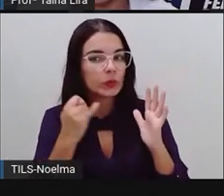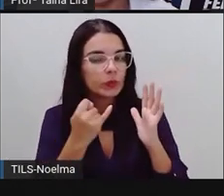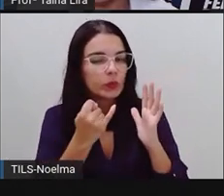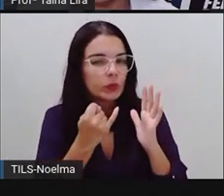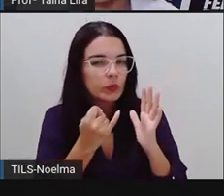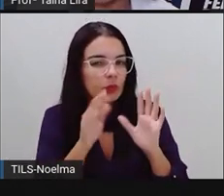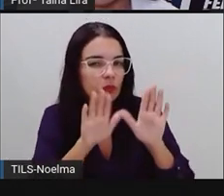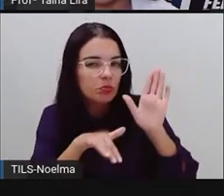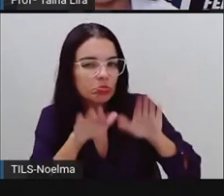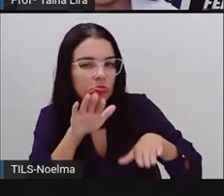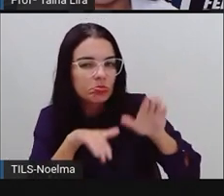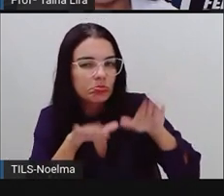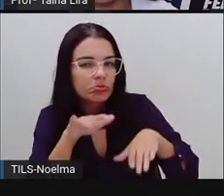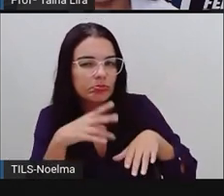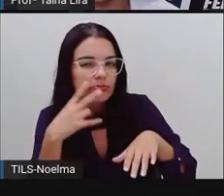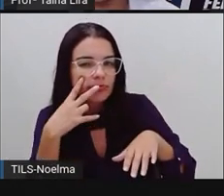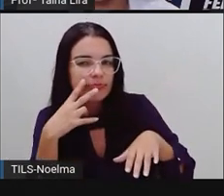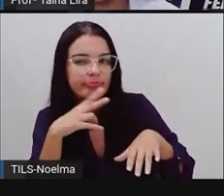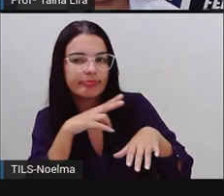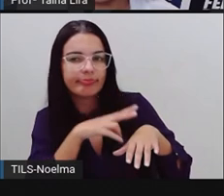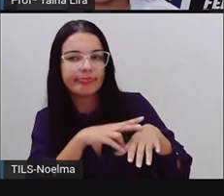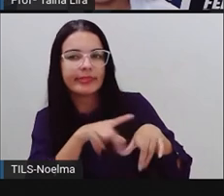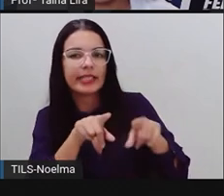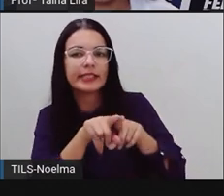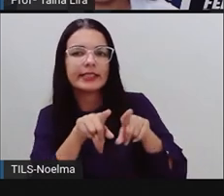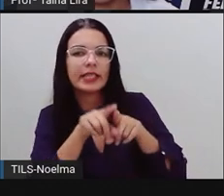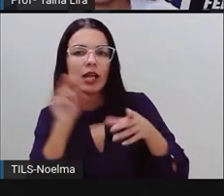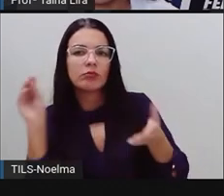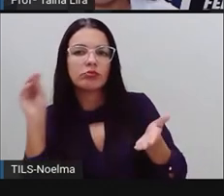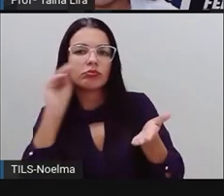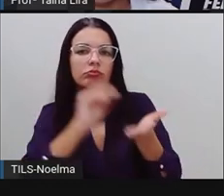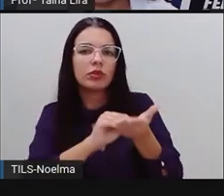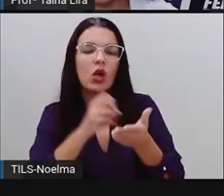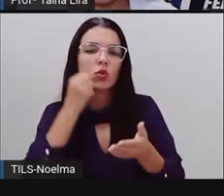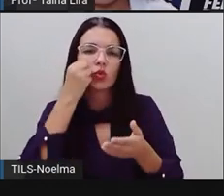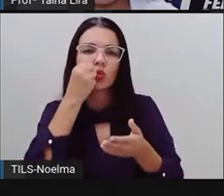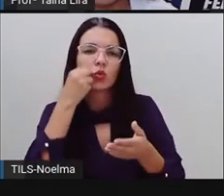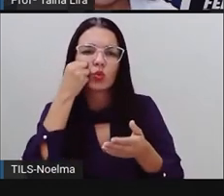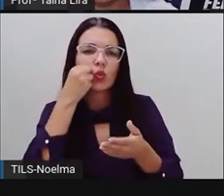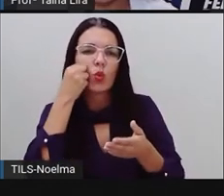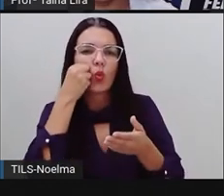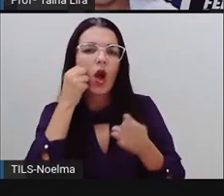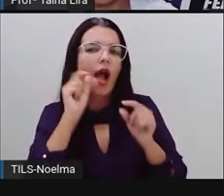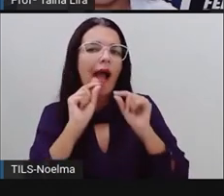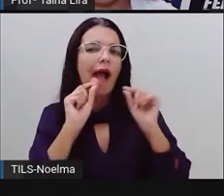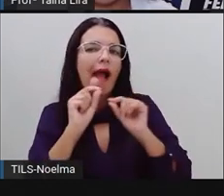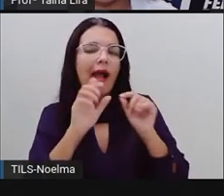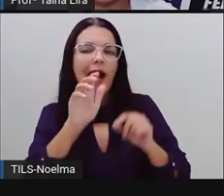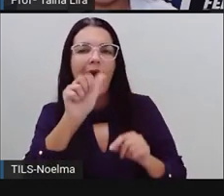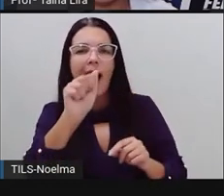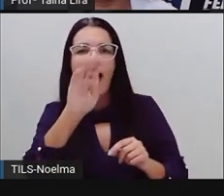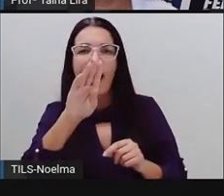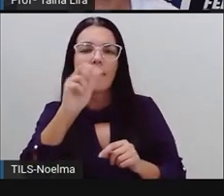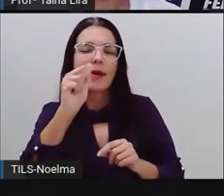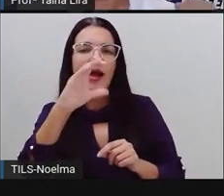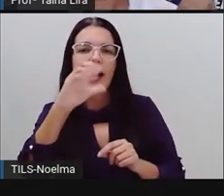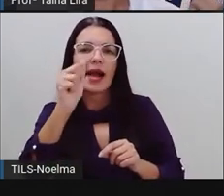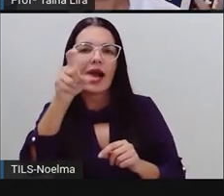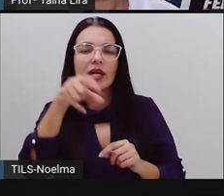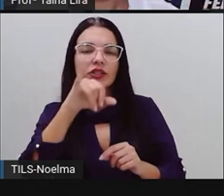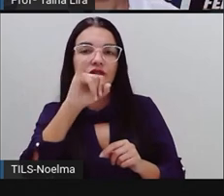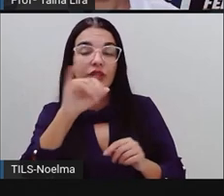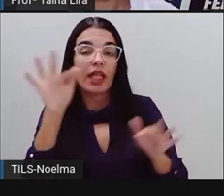chocolate maionese e temos aqui a suco de abacaxi ó a palavra abacaxi